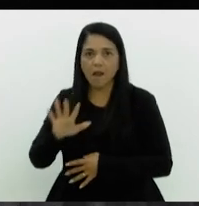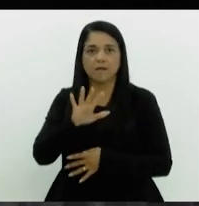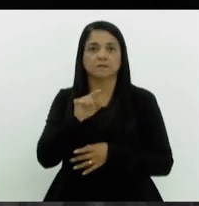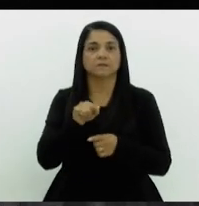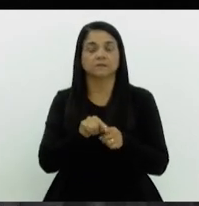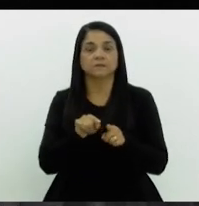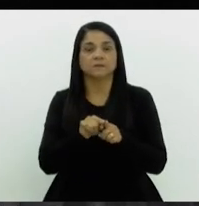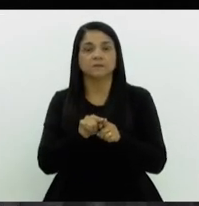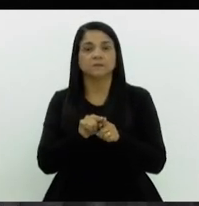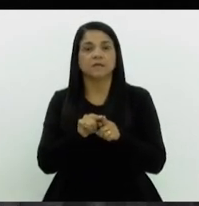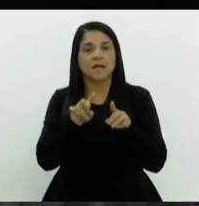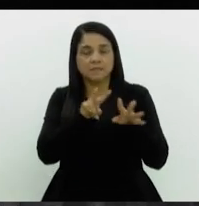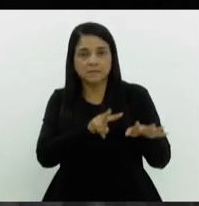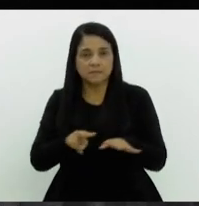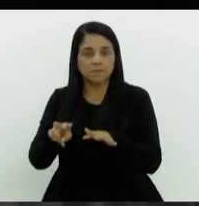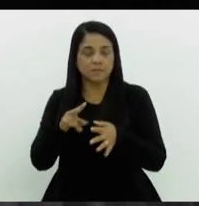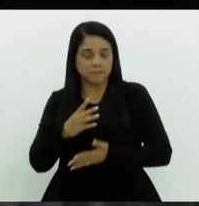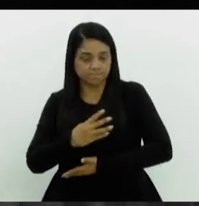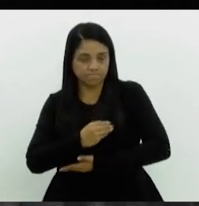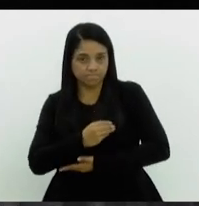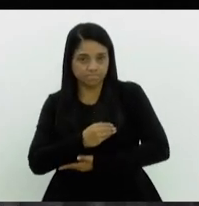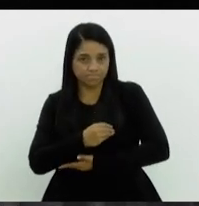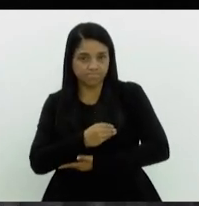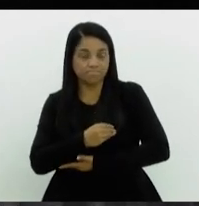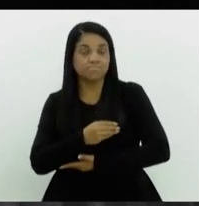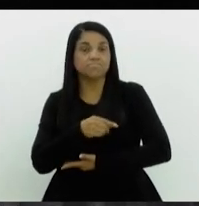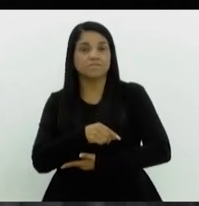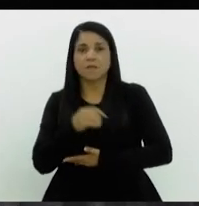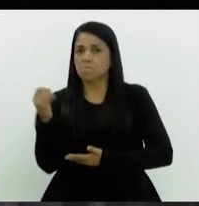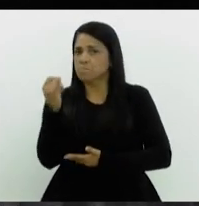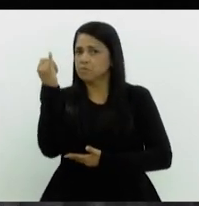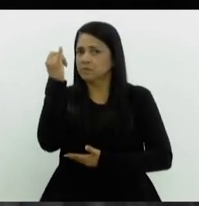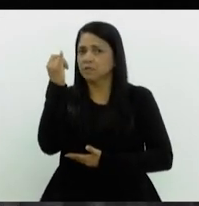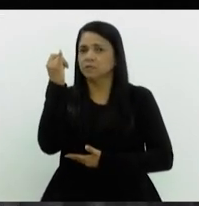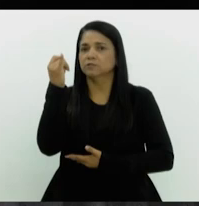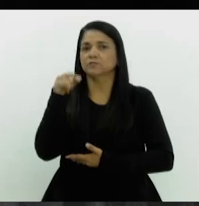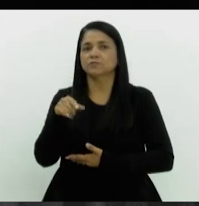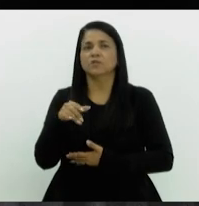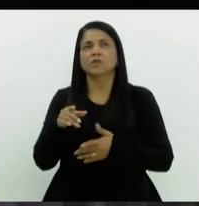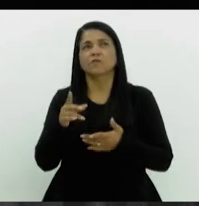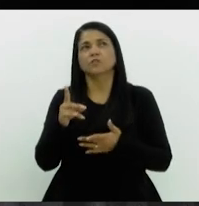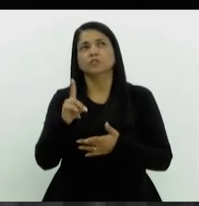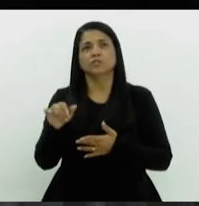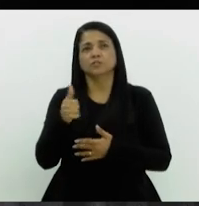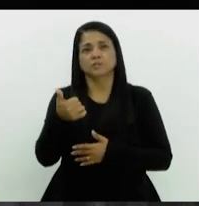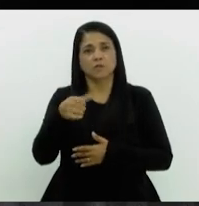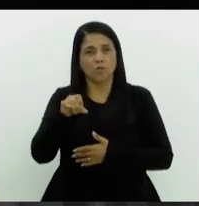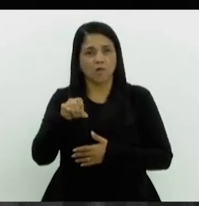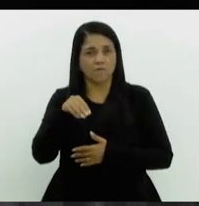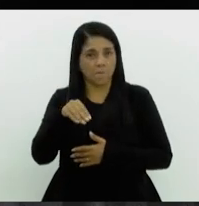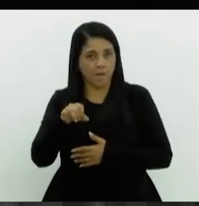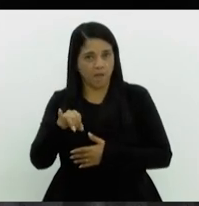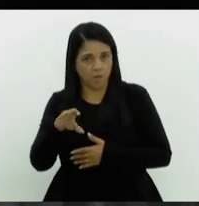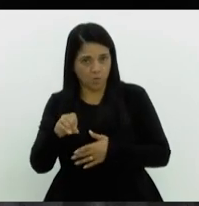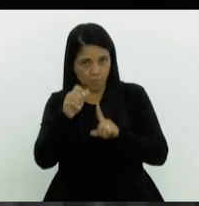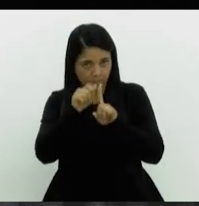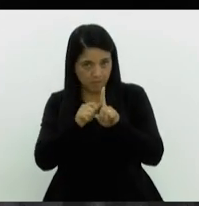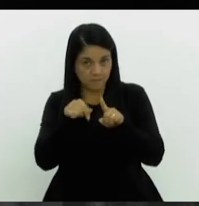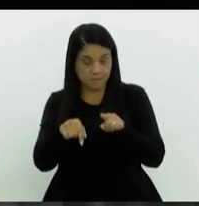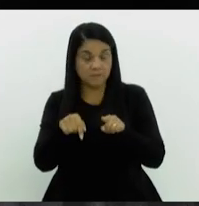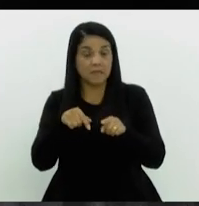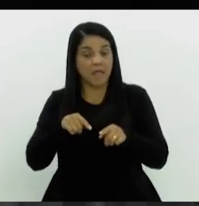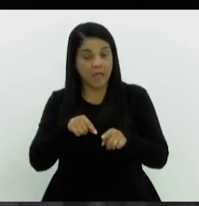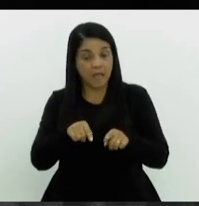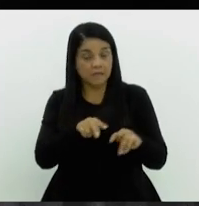de aleitamento materno é de suma importância e ocorreu em torno do dia 19 de maio. Mas, para além dessa